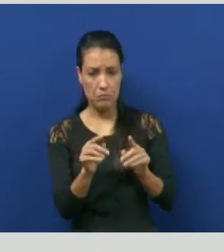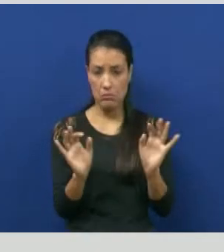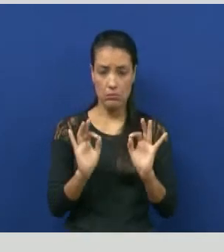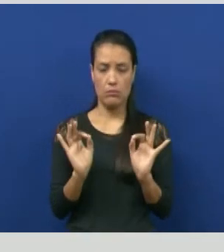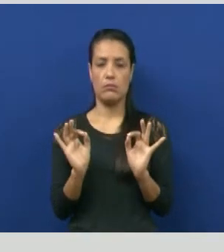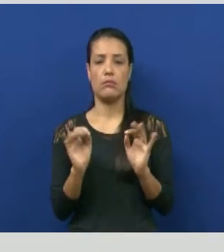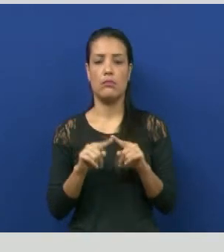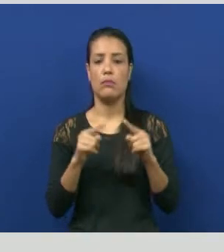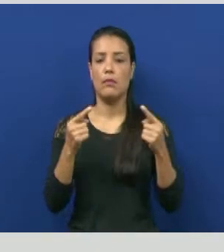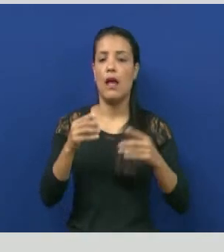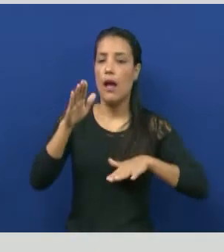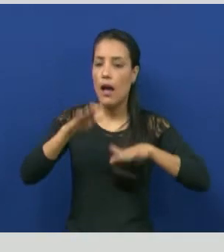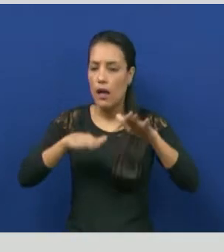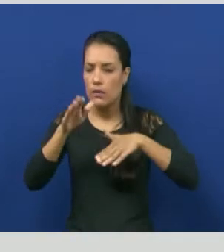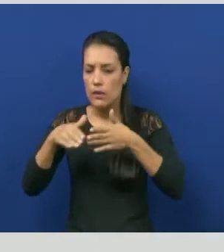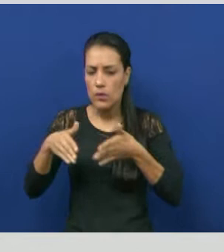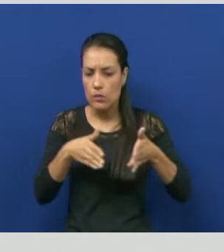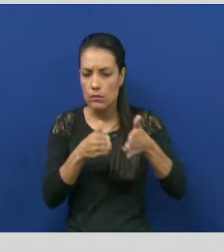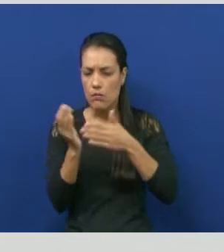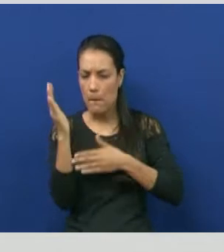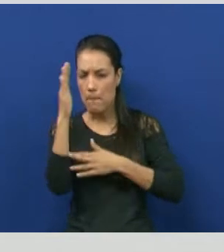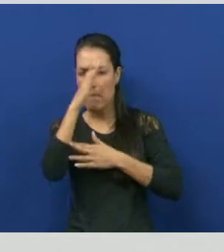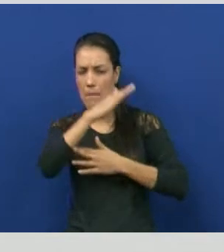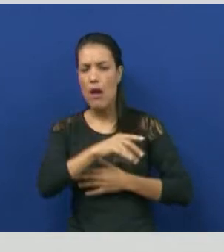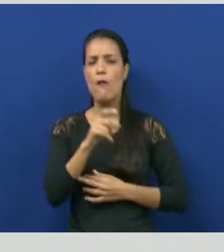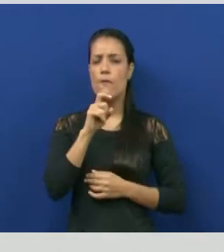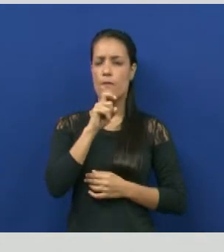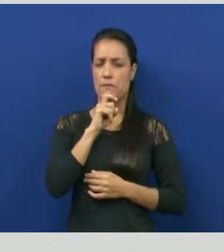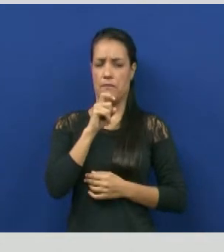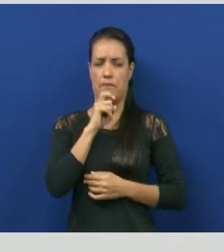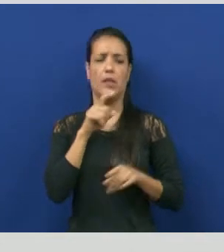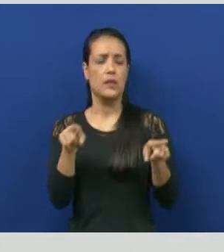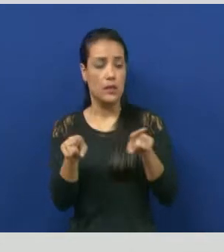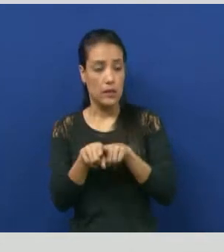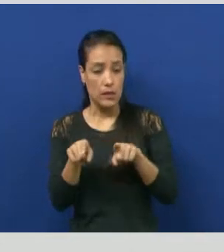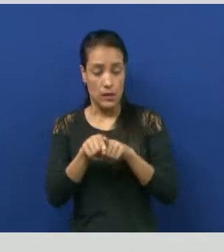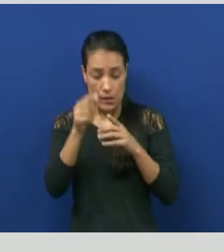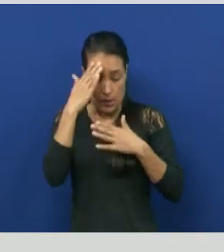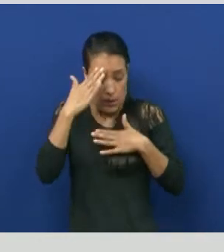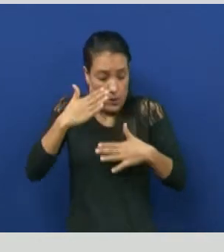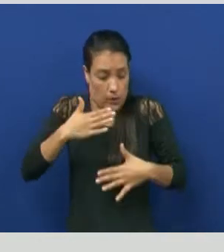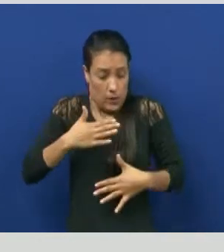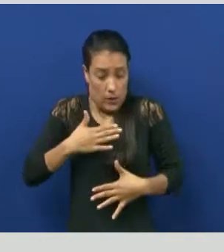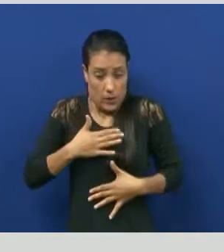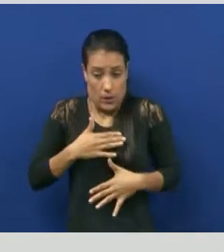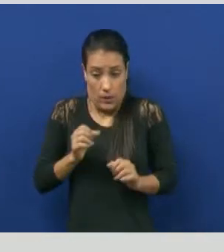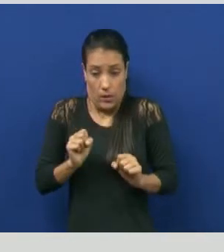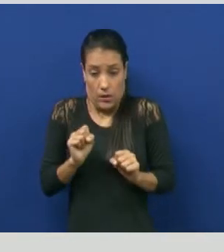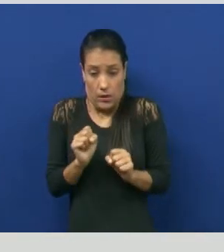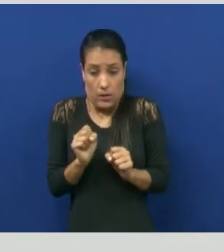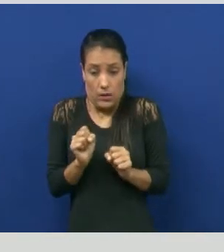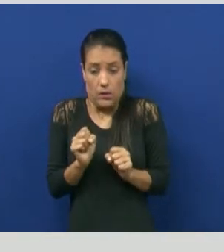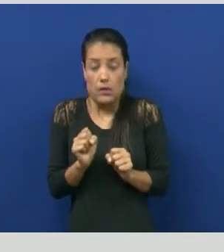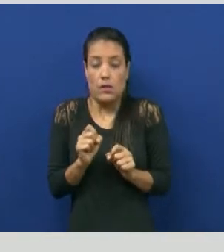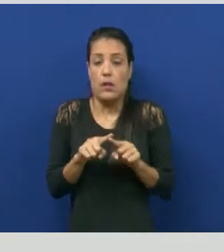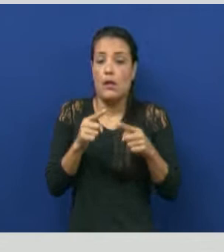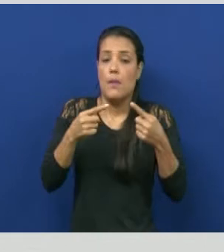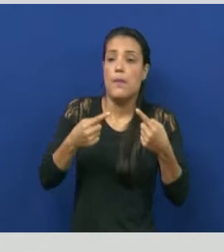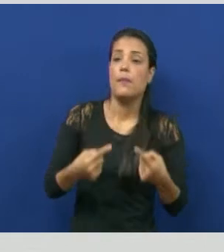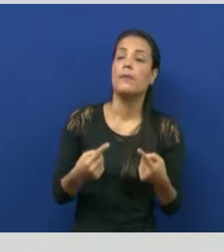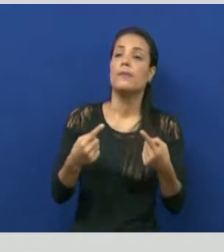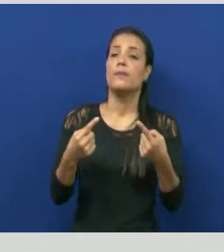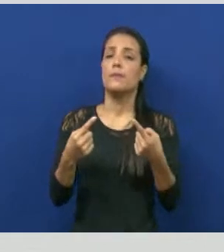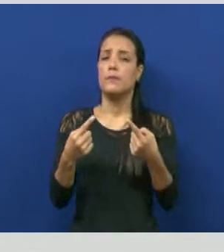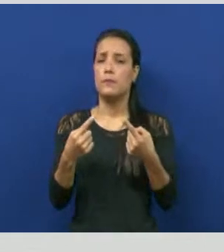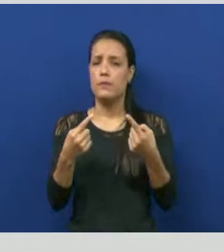ser às vezes o mau caminho e o frio que me congelou a cabeça aos pés durante toda a viagem. De veras, não